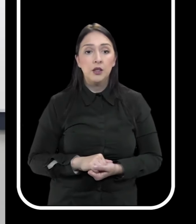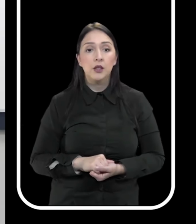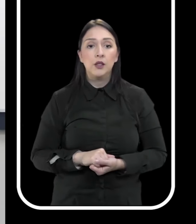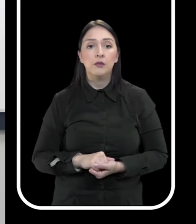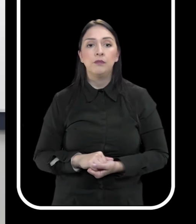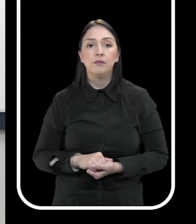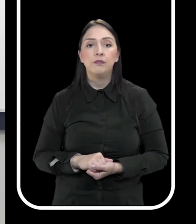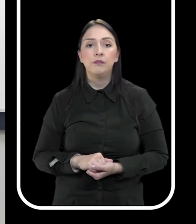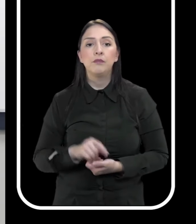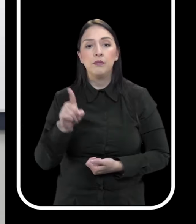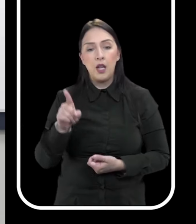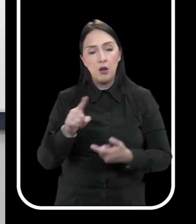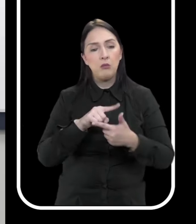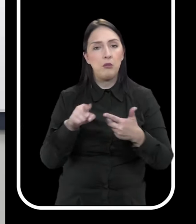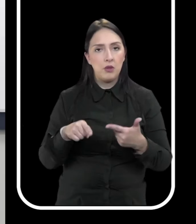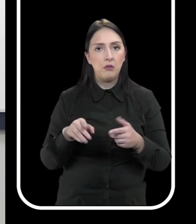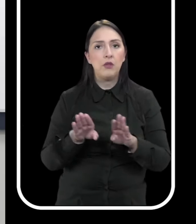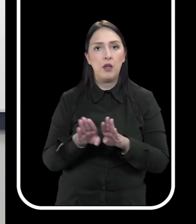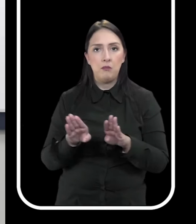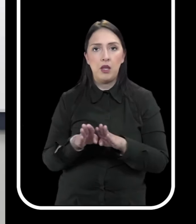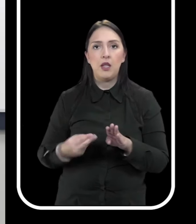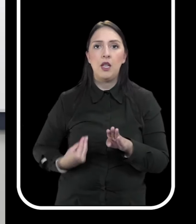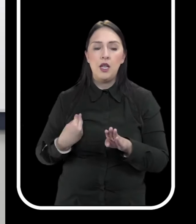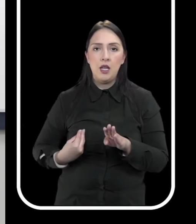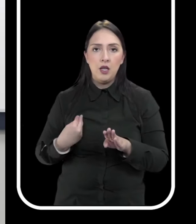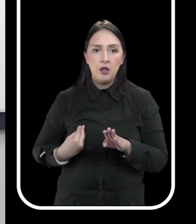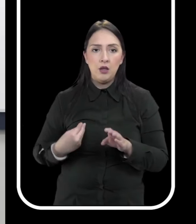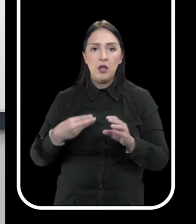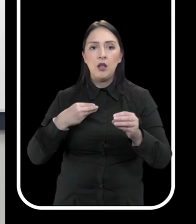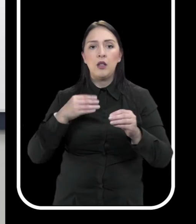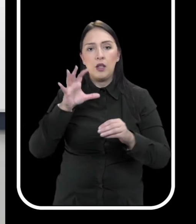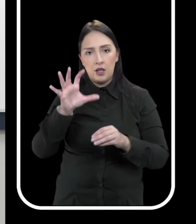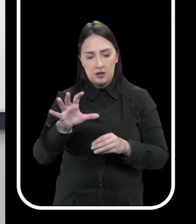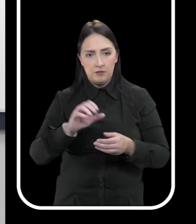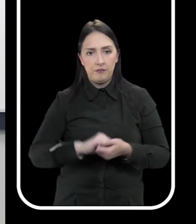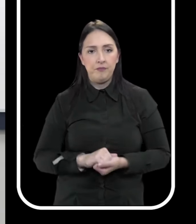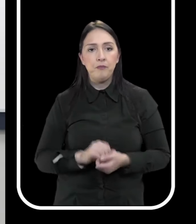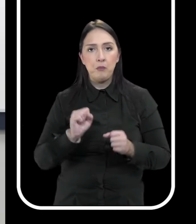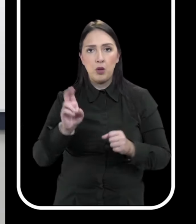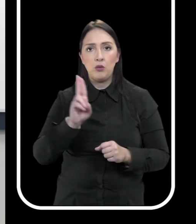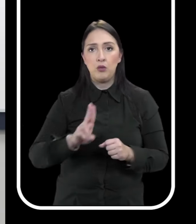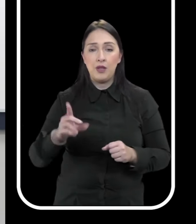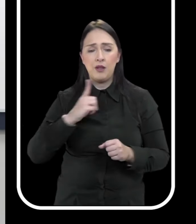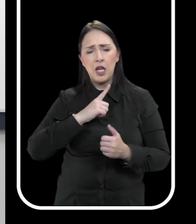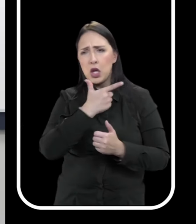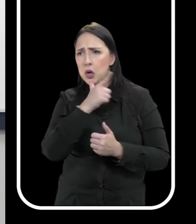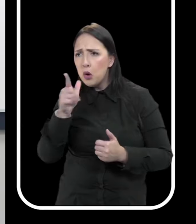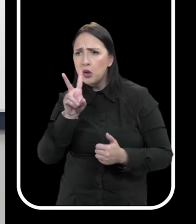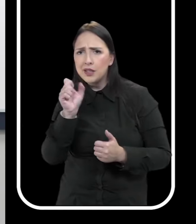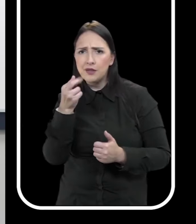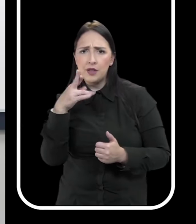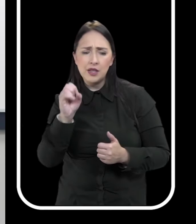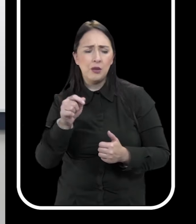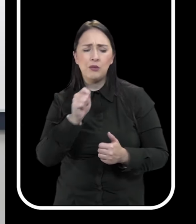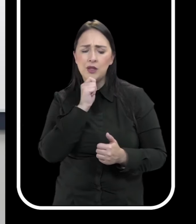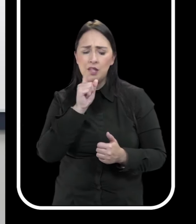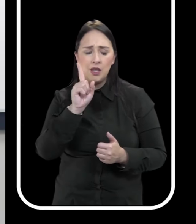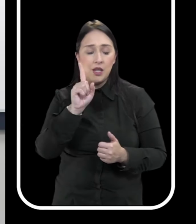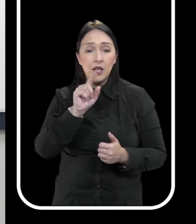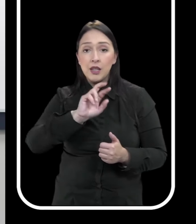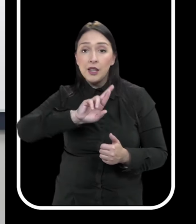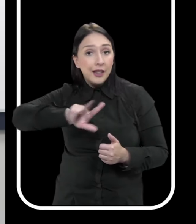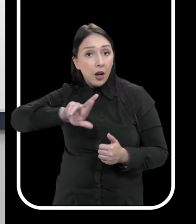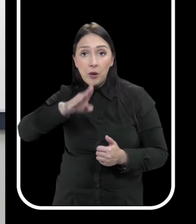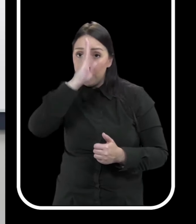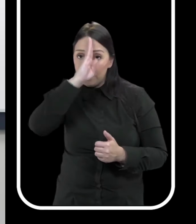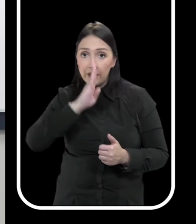chamam de healthcare, é uma opção que existe também para o Flexim. Eles têm também outras versões que daí não estão disponíveis